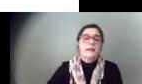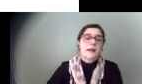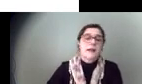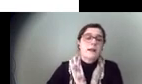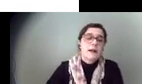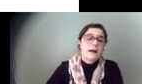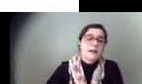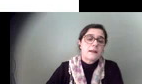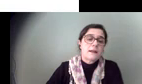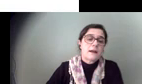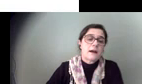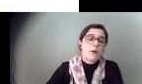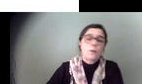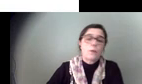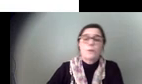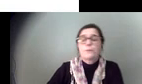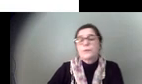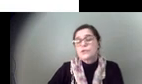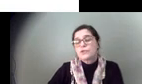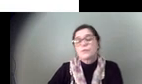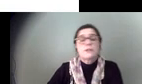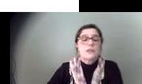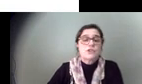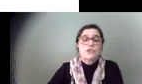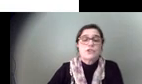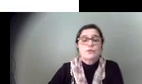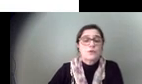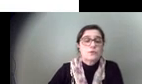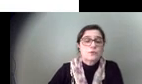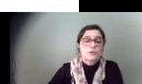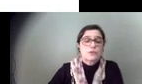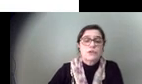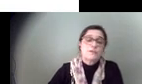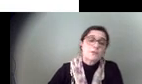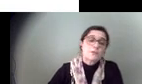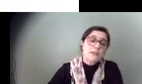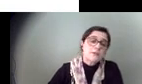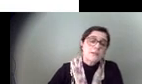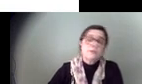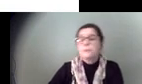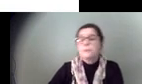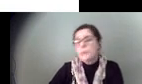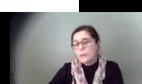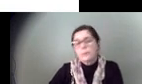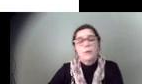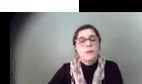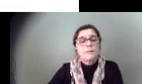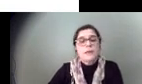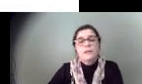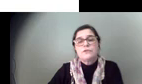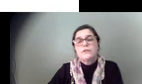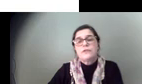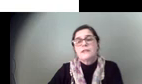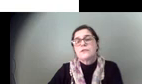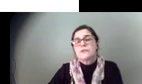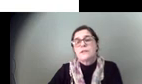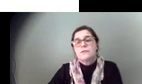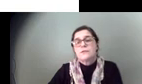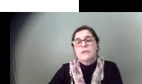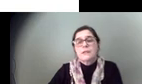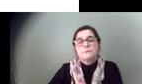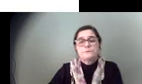que agregar a ele algo para a gente conseguir atingir os nossos objetivos, muitas vezes pela própria diferença